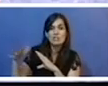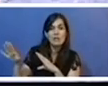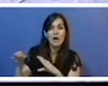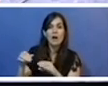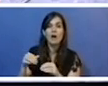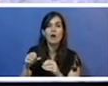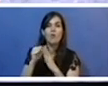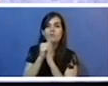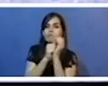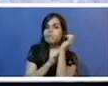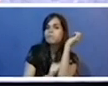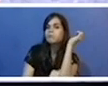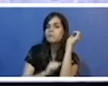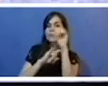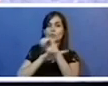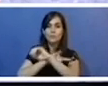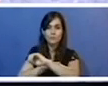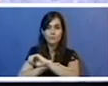ele não defeca na urina,